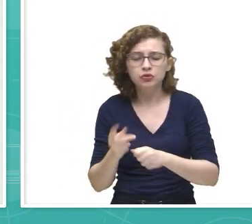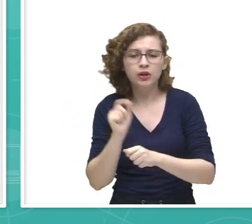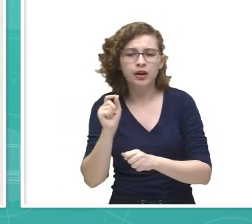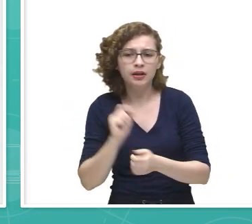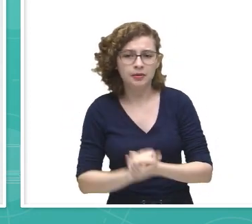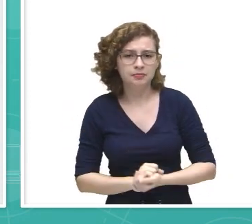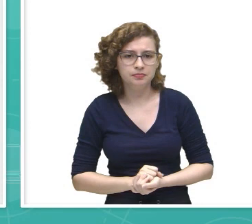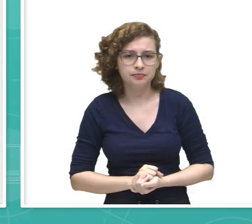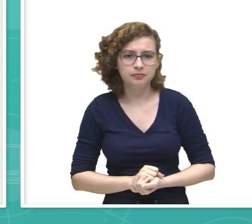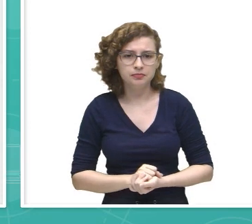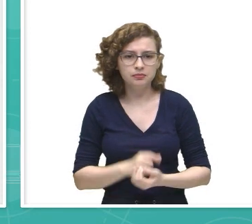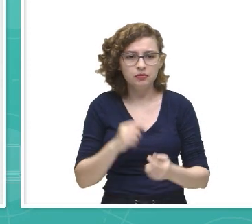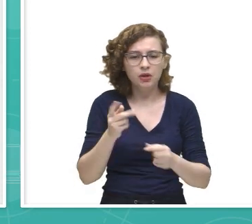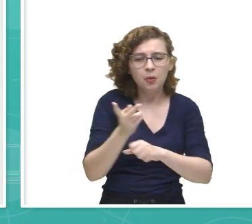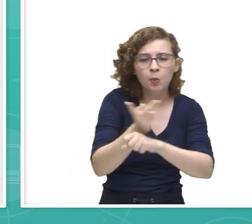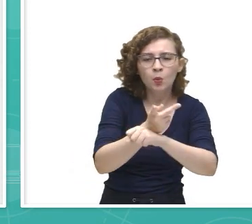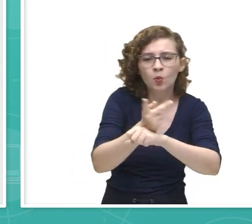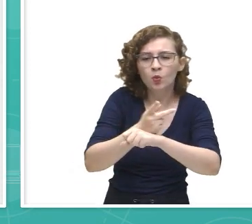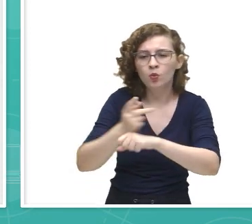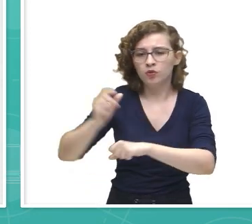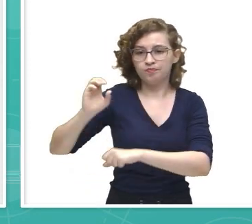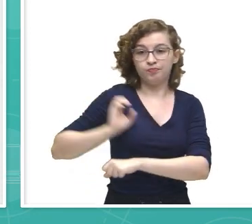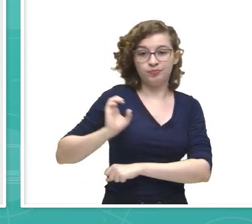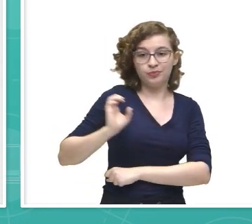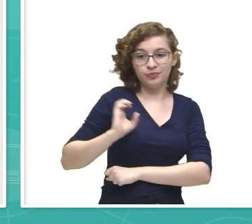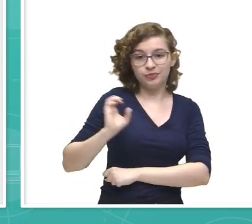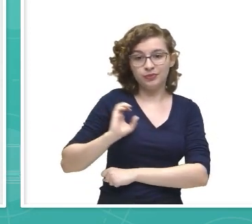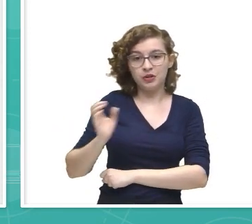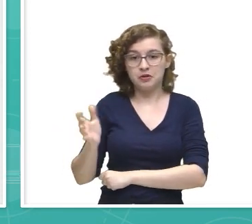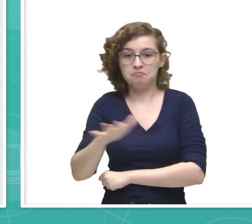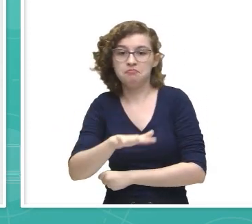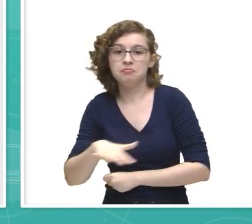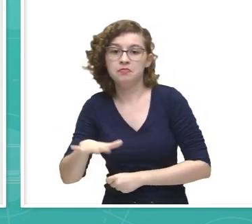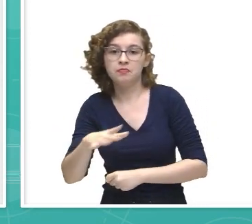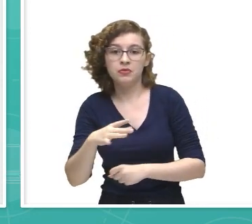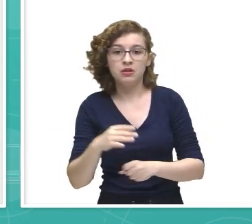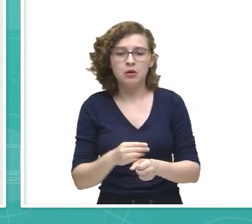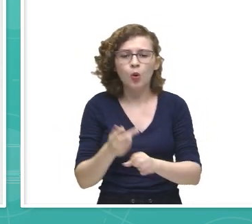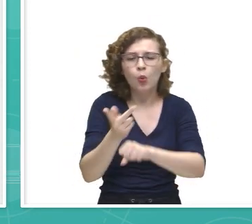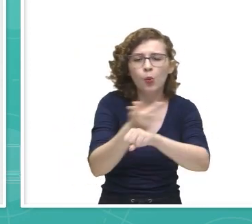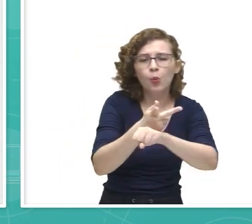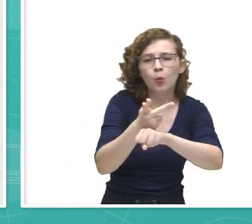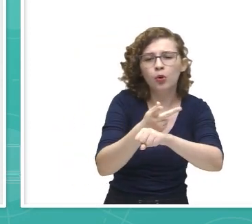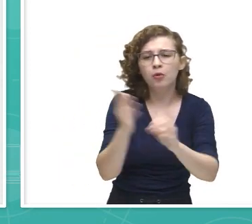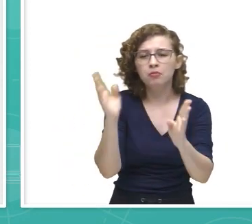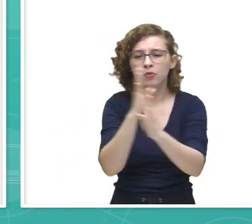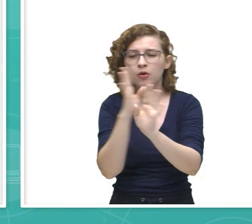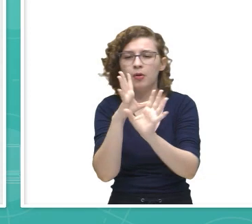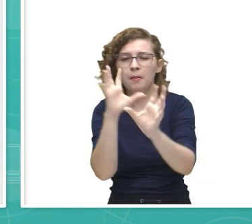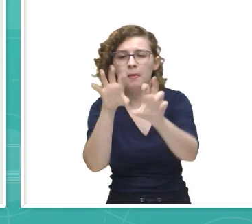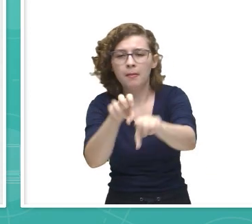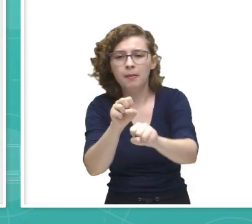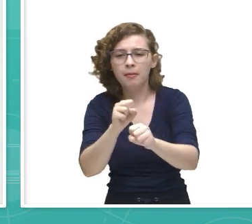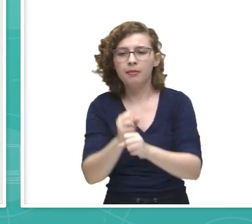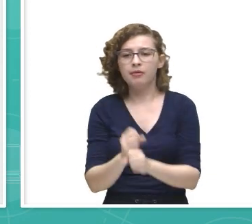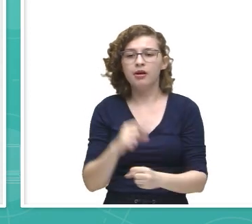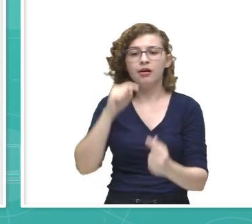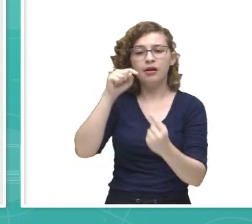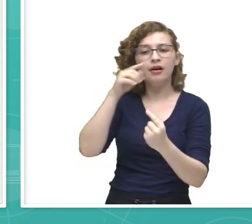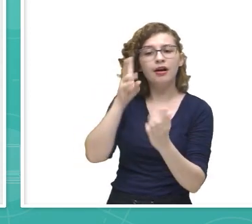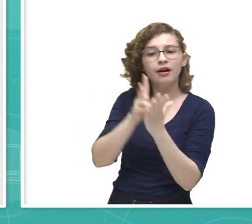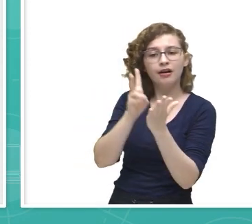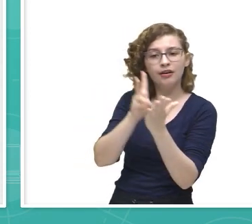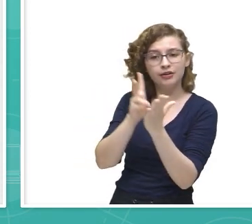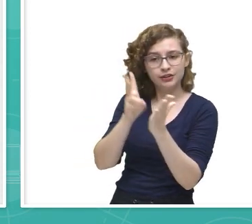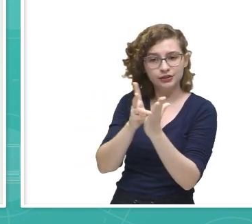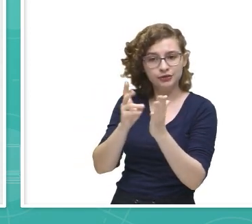caçar índios e basicamente expandir o território brasileiro. Os bandeirantes tinham três objetivos básicos. Primeiro,